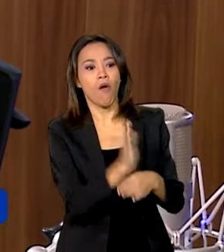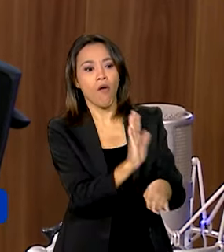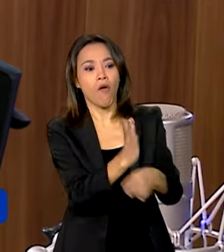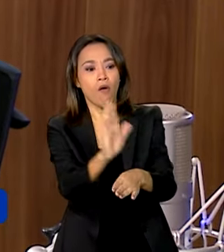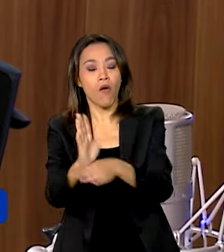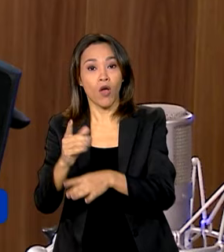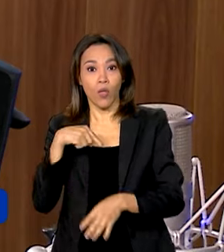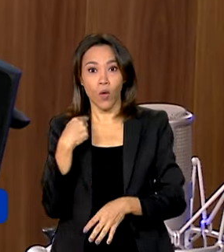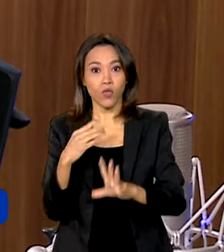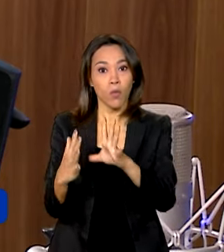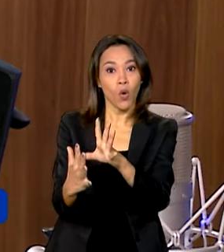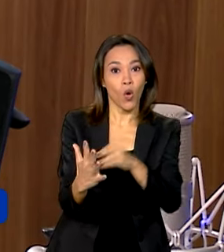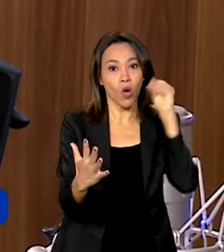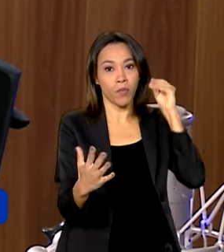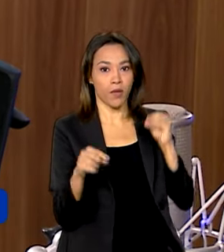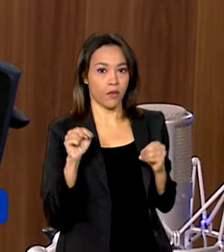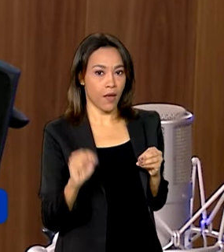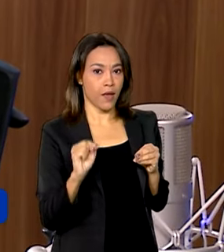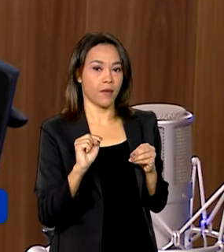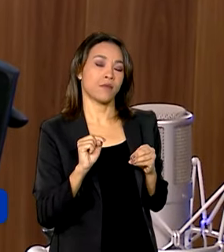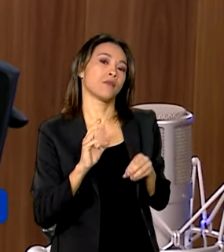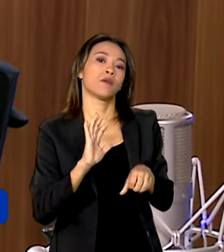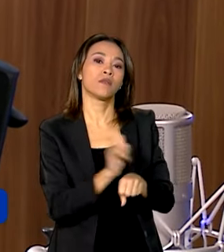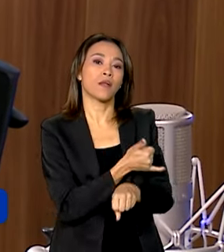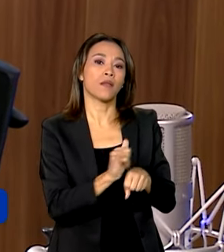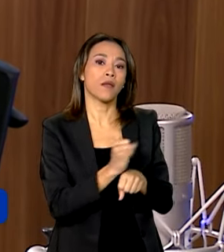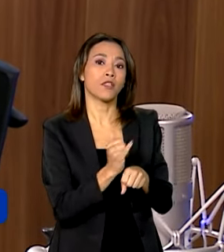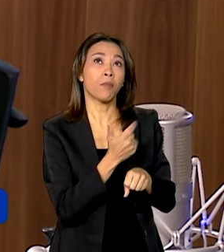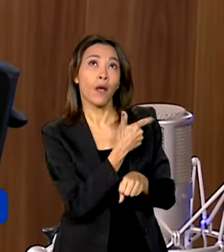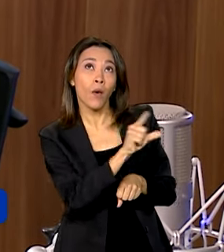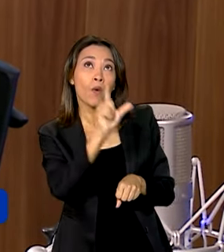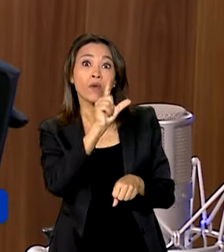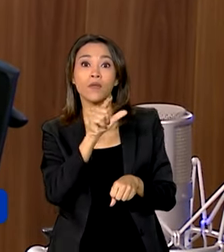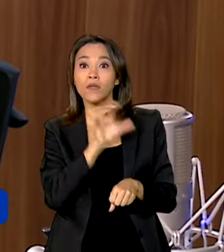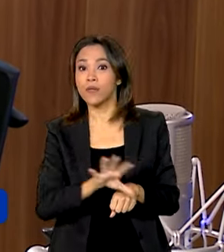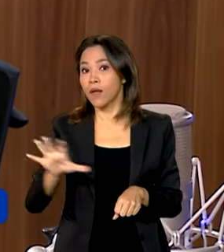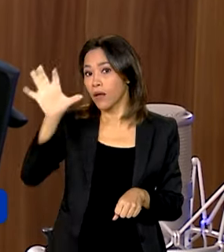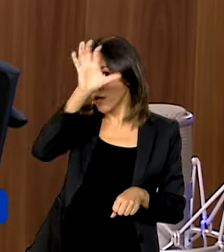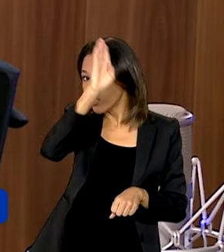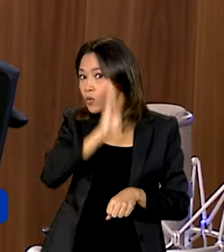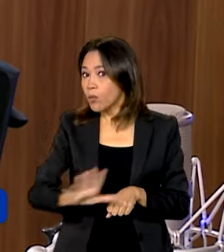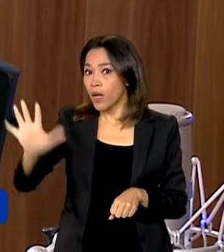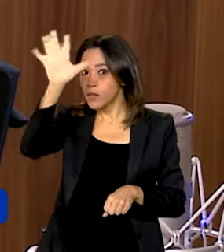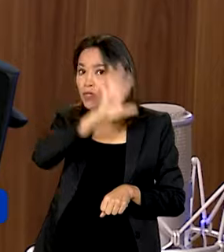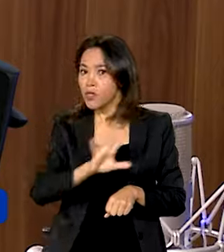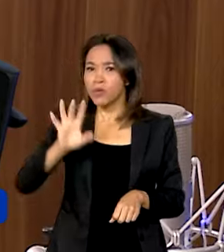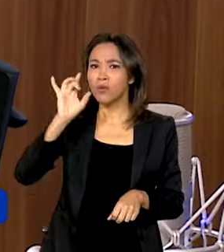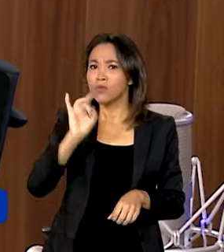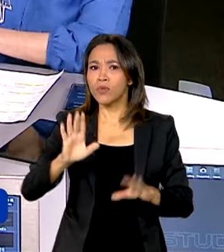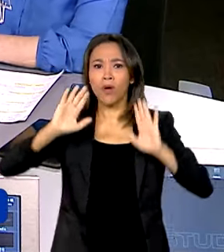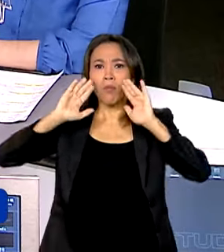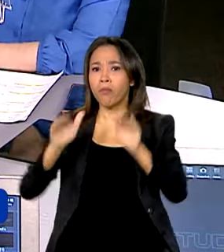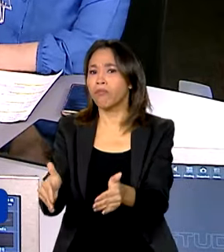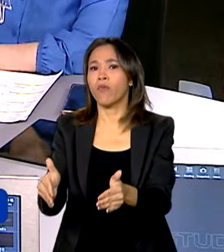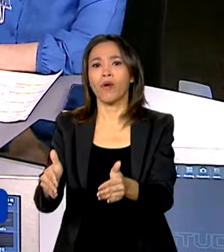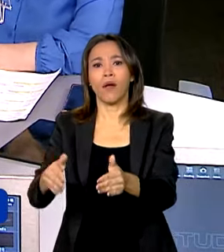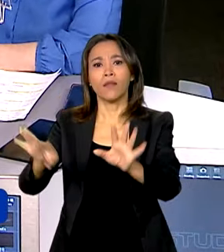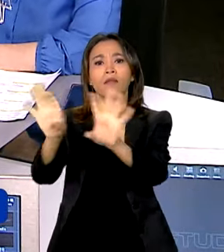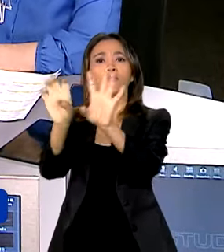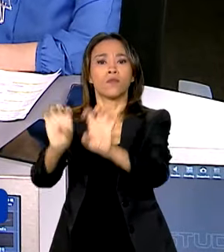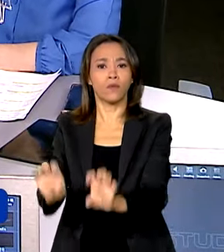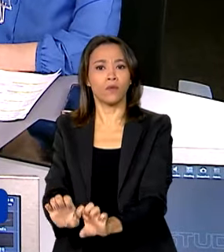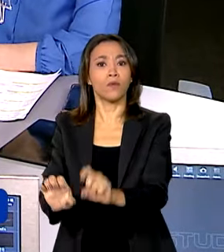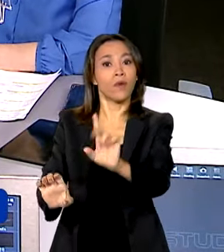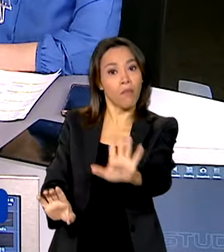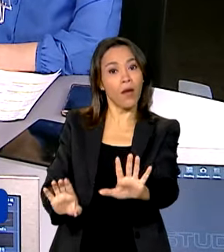nós estamos usando em outras regiões do país também que são atingidas para a recuperação não ser só da infraestrutura mas também